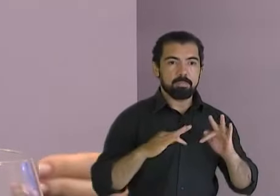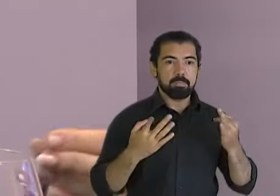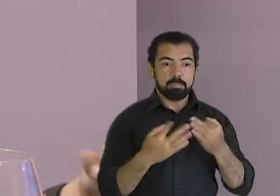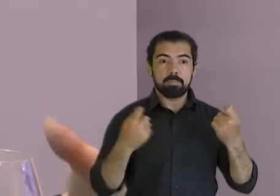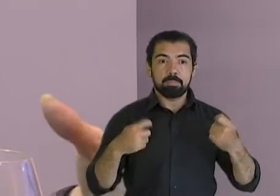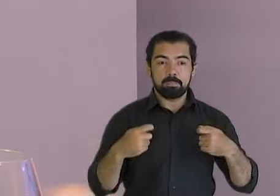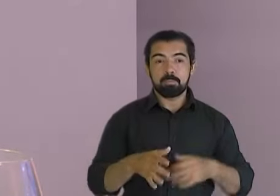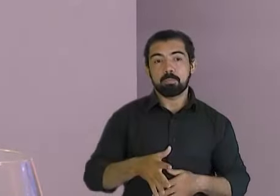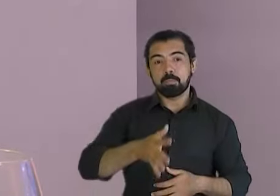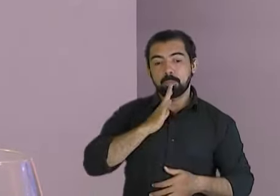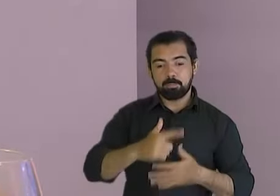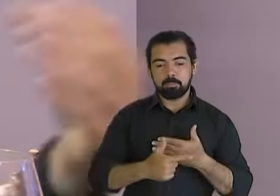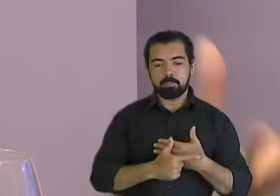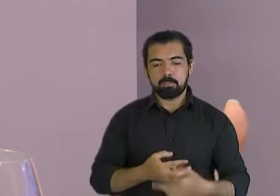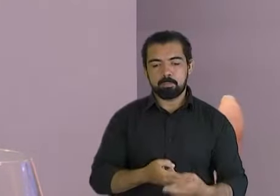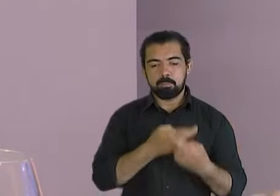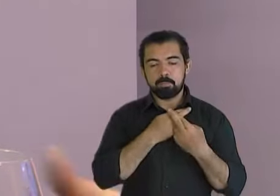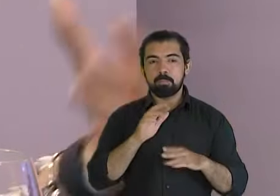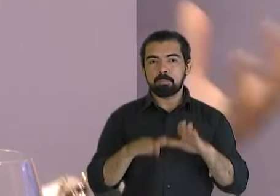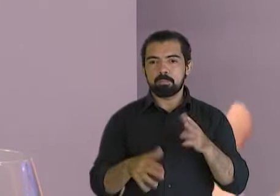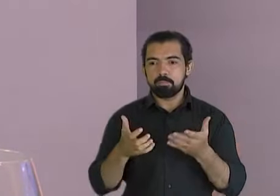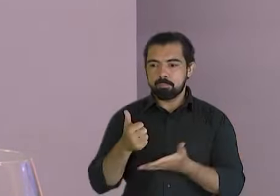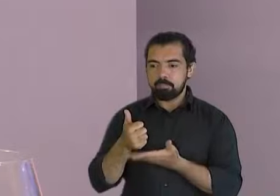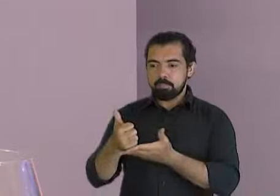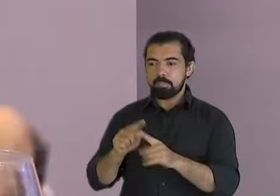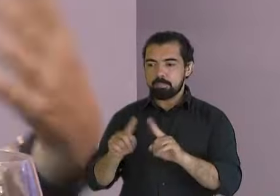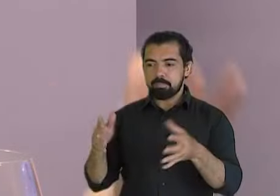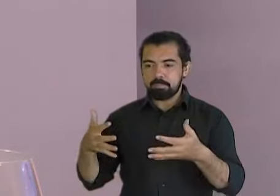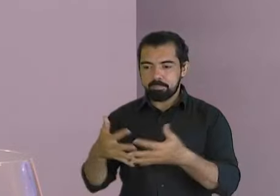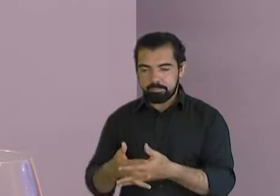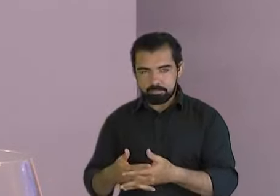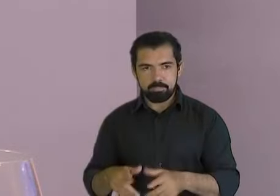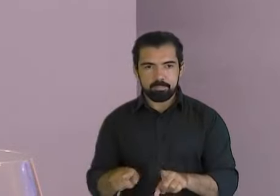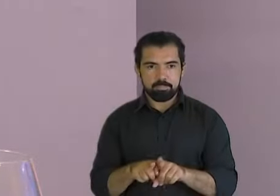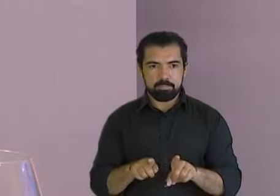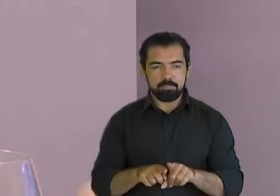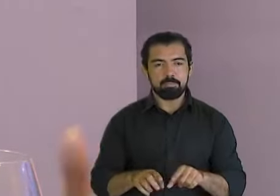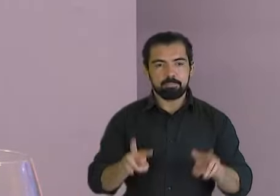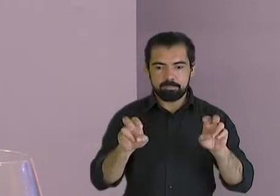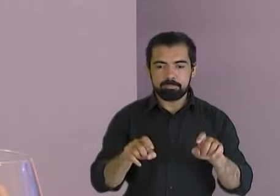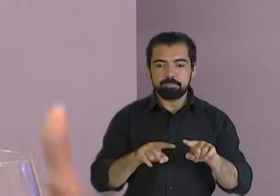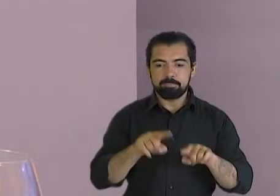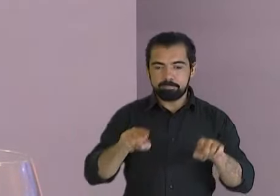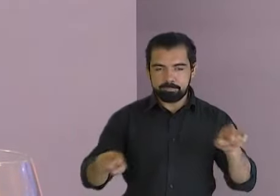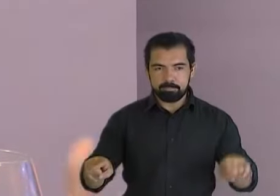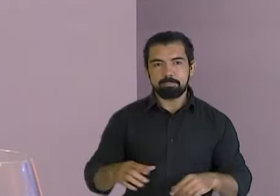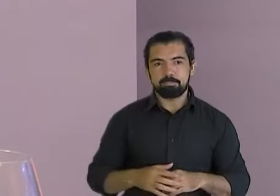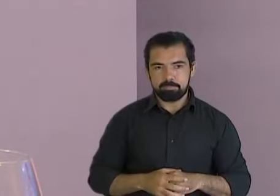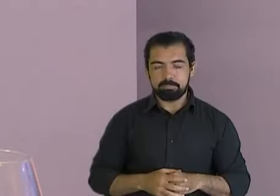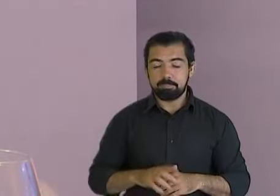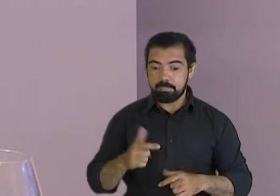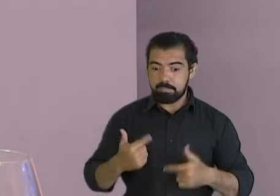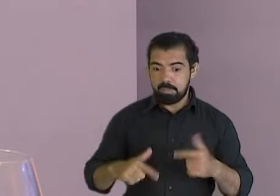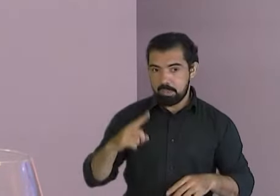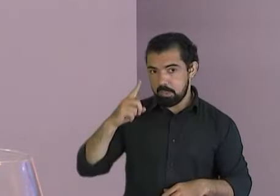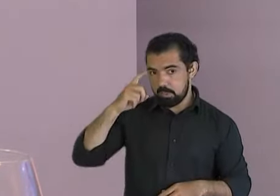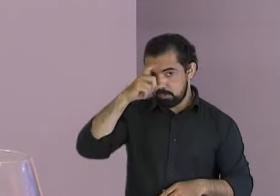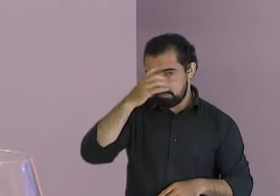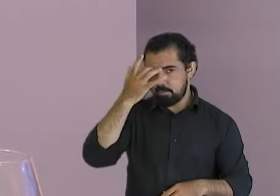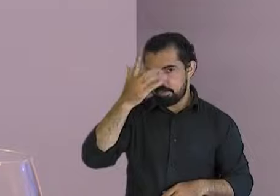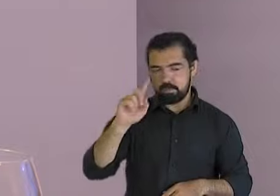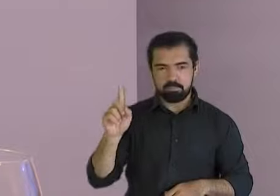função delas. E às vezes elas querem ajudar e atrapalham, às vezes atrapalham ajudando. Então, é uma coisa muito, realmente é um trabalho muito difícil, Até muito porque